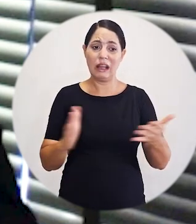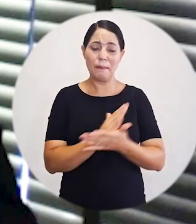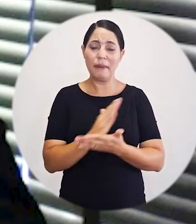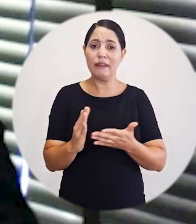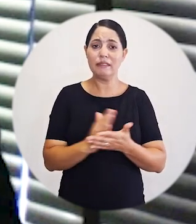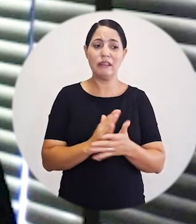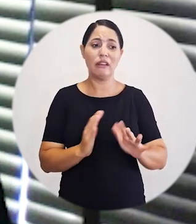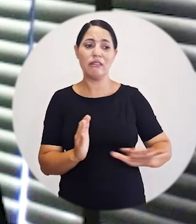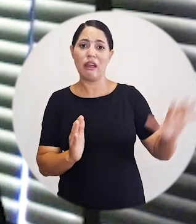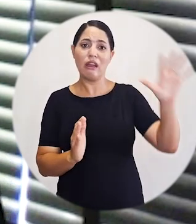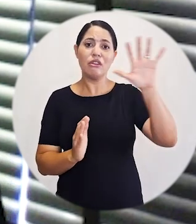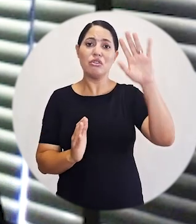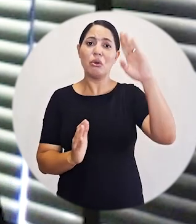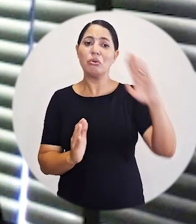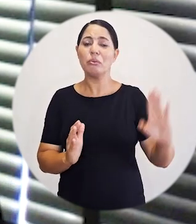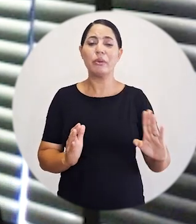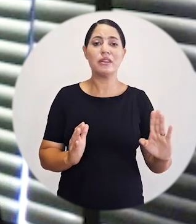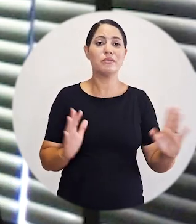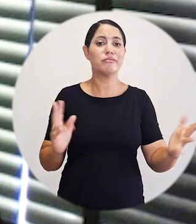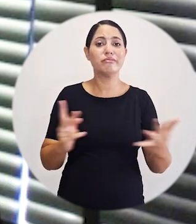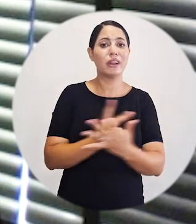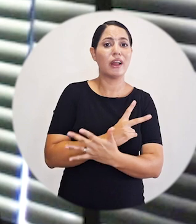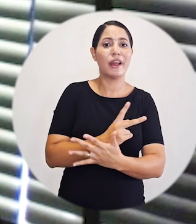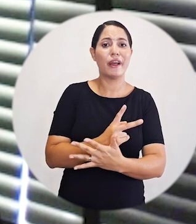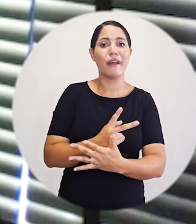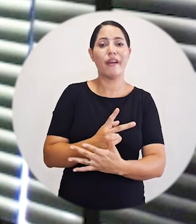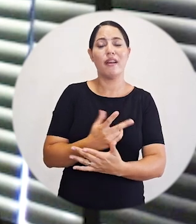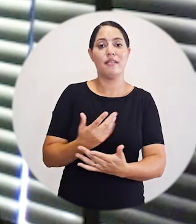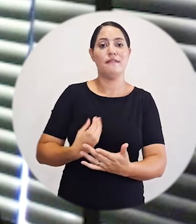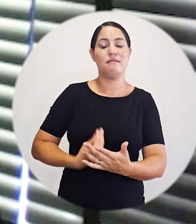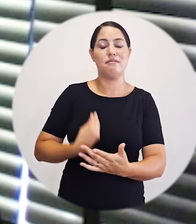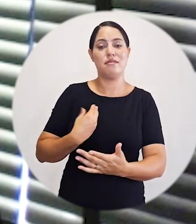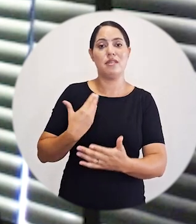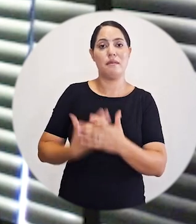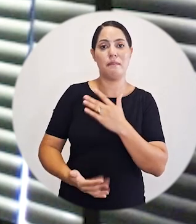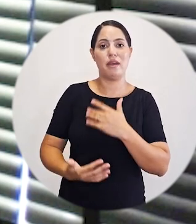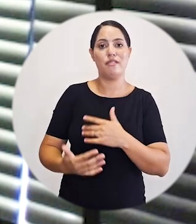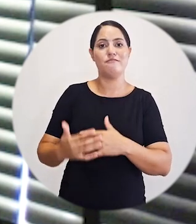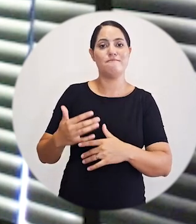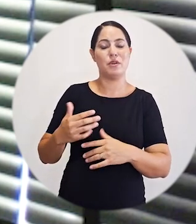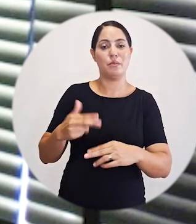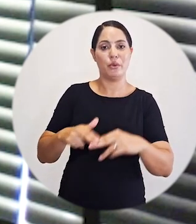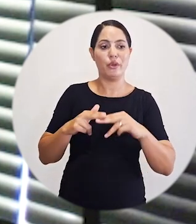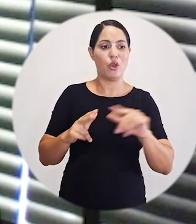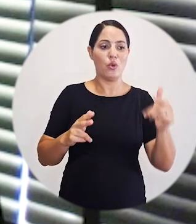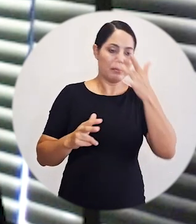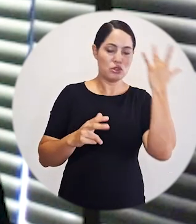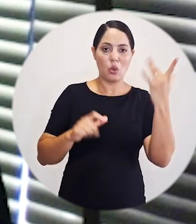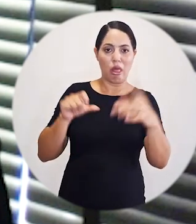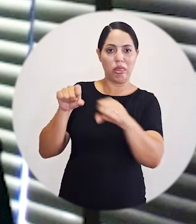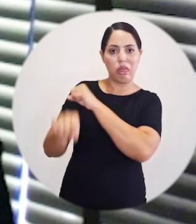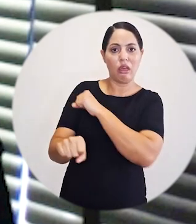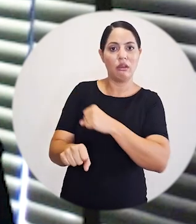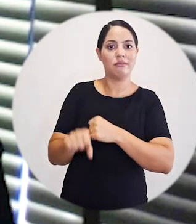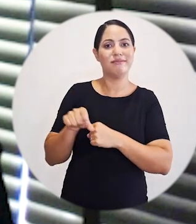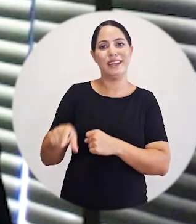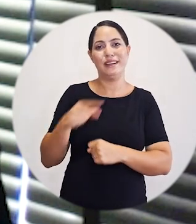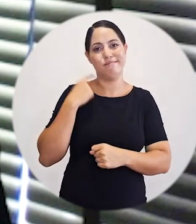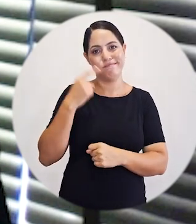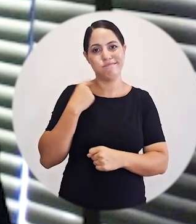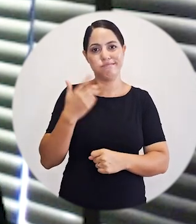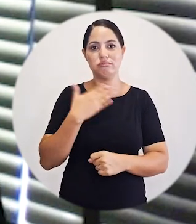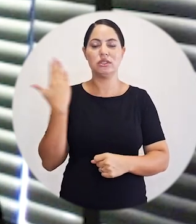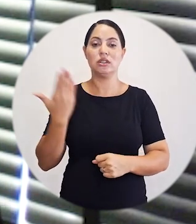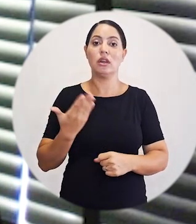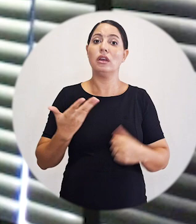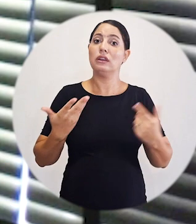Pessoas, dependendo da região do país, têm sido vitimadas com a vida nesse exercício da profissão. Nós, da Comissão Nacional